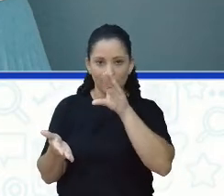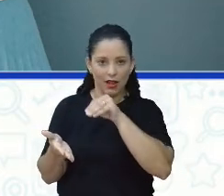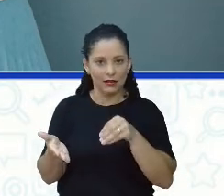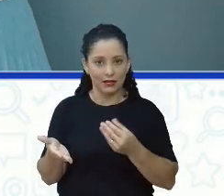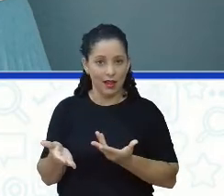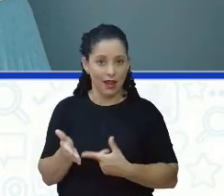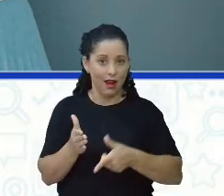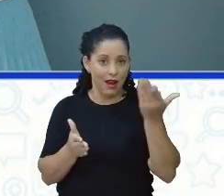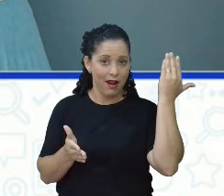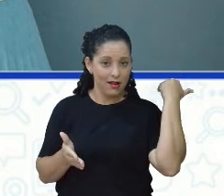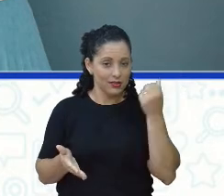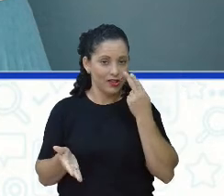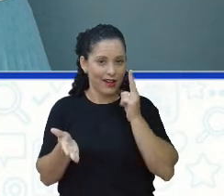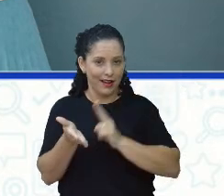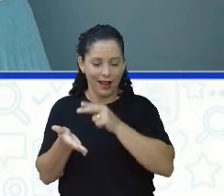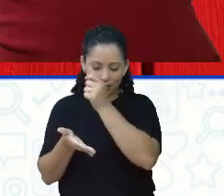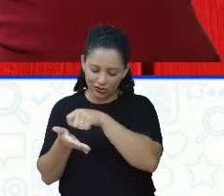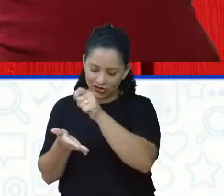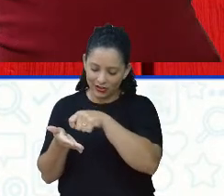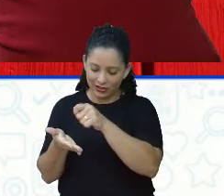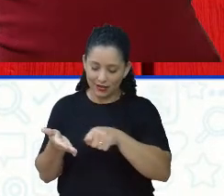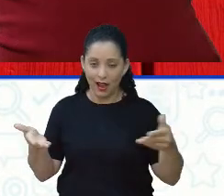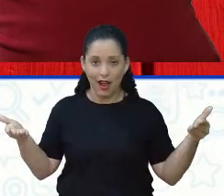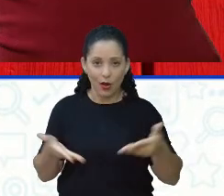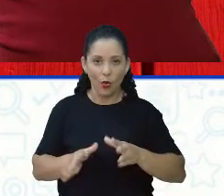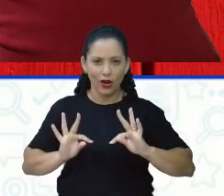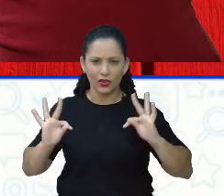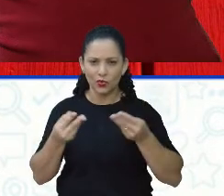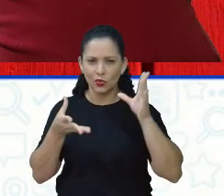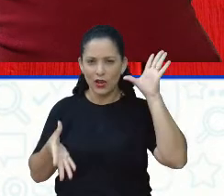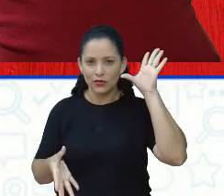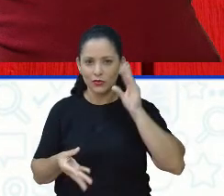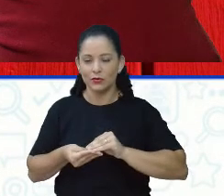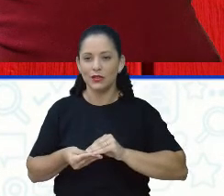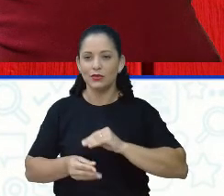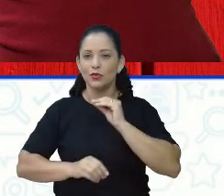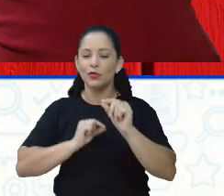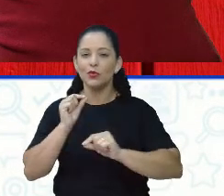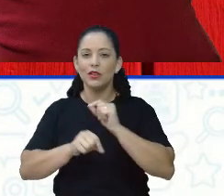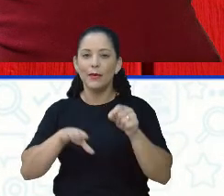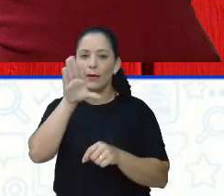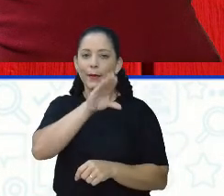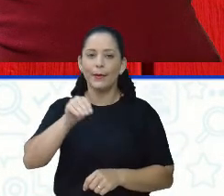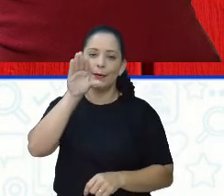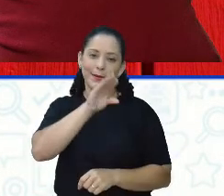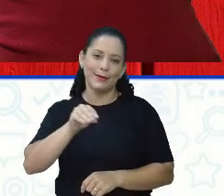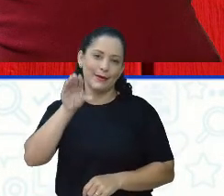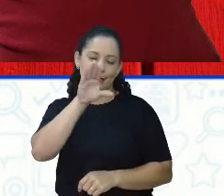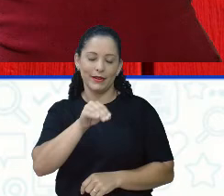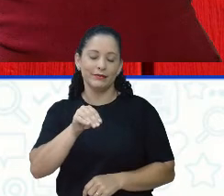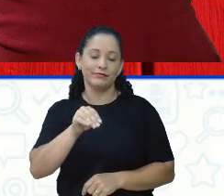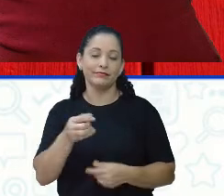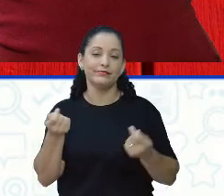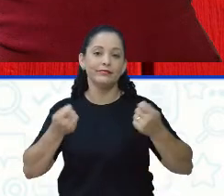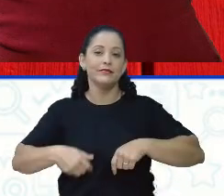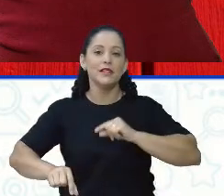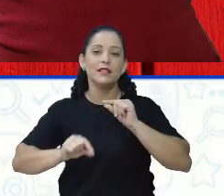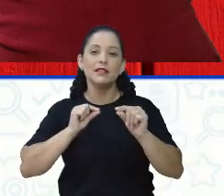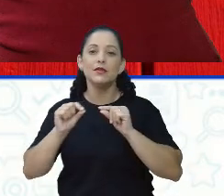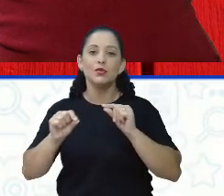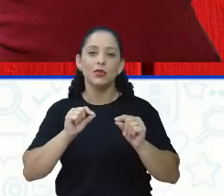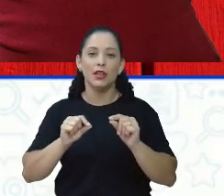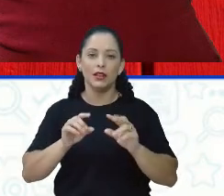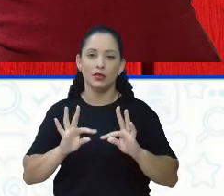precisava ser escrita, agora a gente tem tudo resolvido na oralidade. Para isso, a gente precisa fazer tudo de